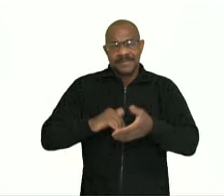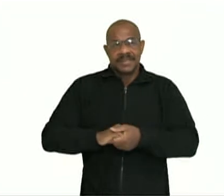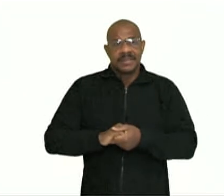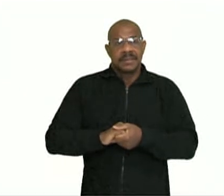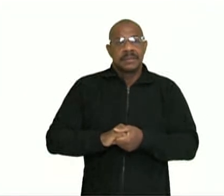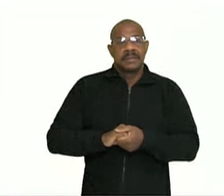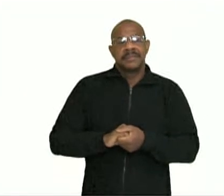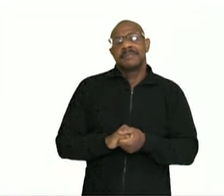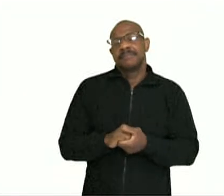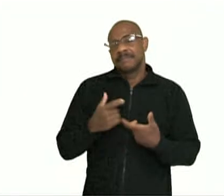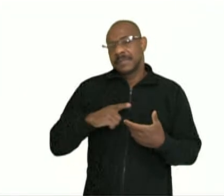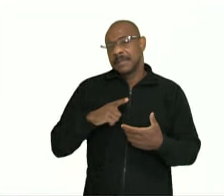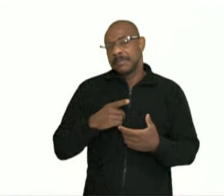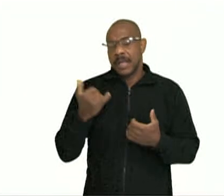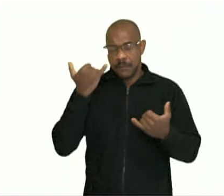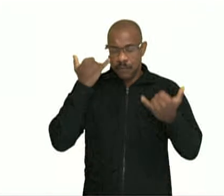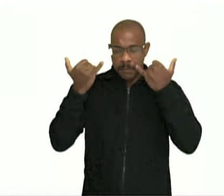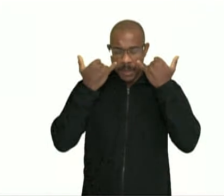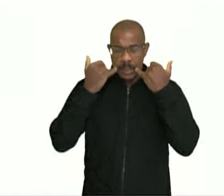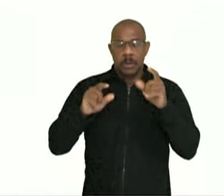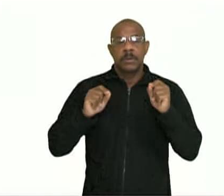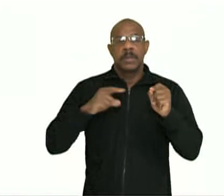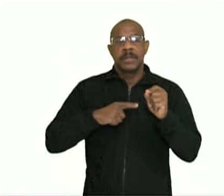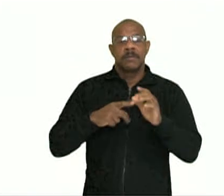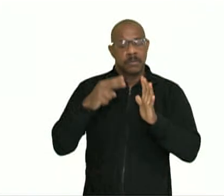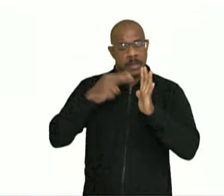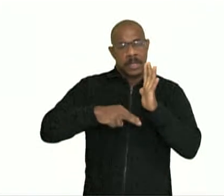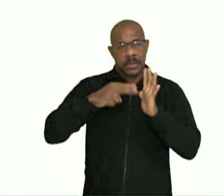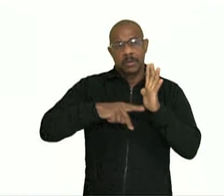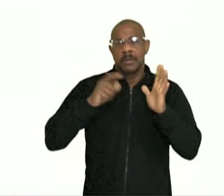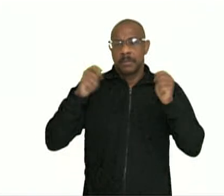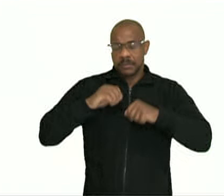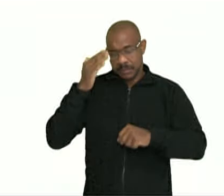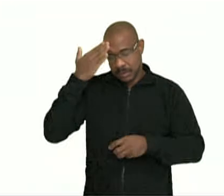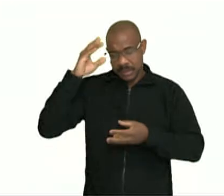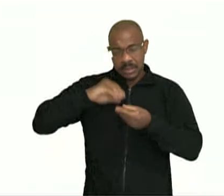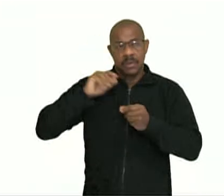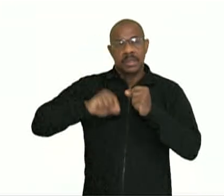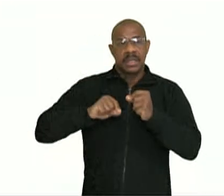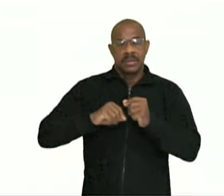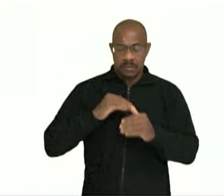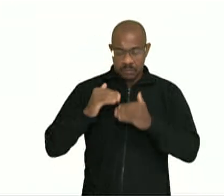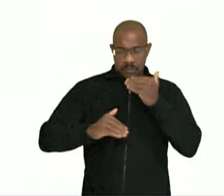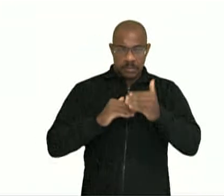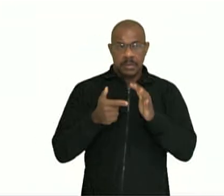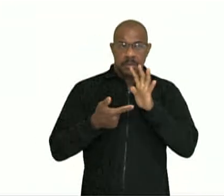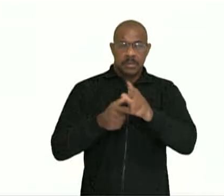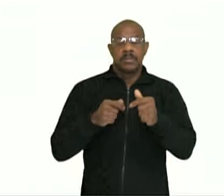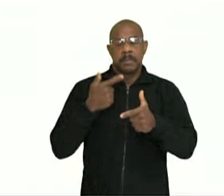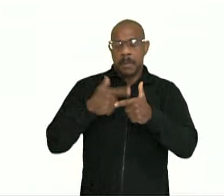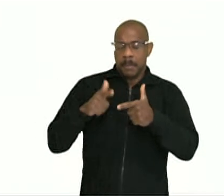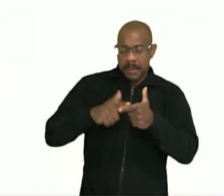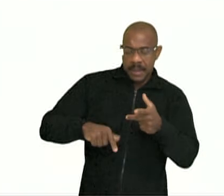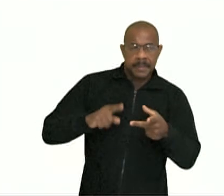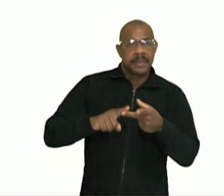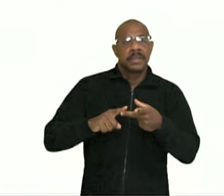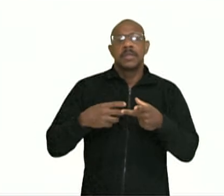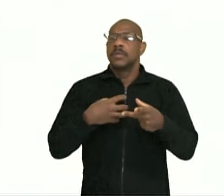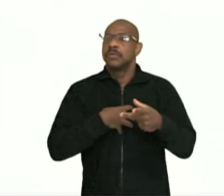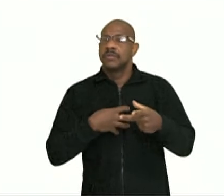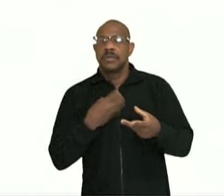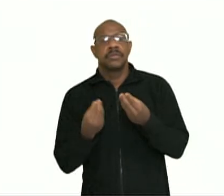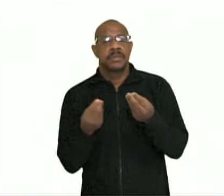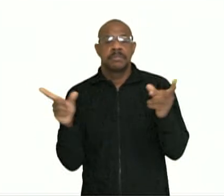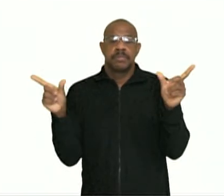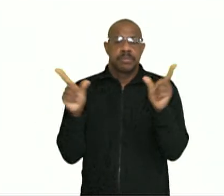Tendo por base essa informação, o leitor pode entender que no desenvolvimento serão citados o quê? Problemas e as maneiras de